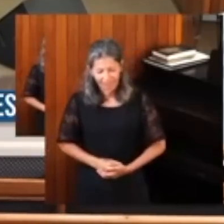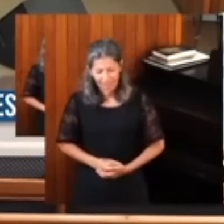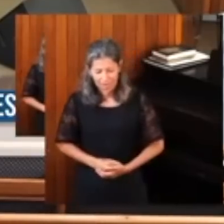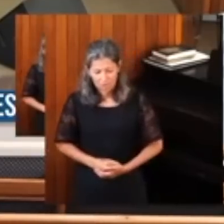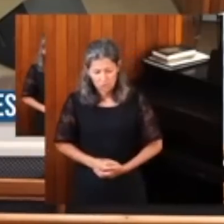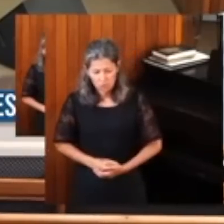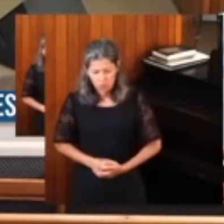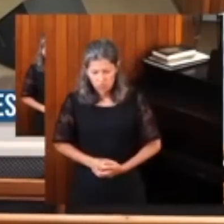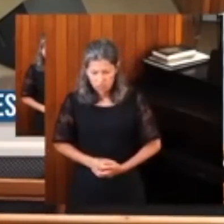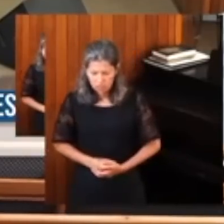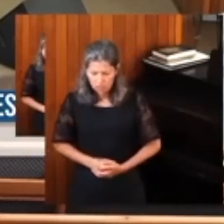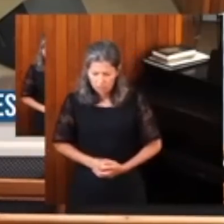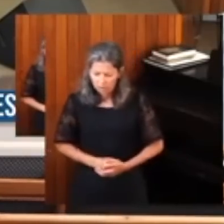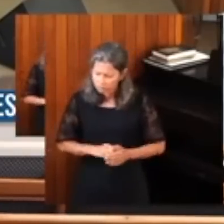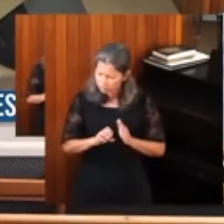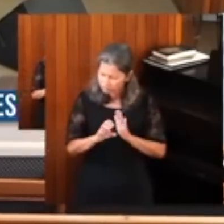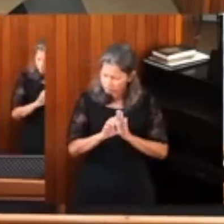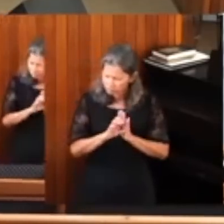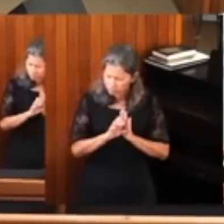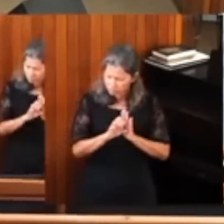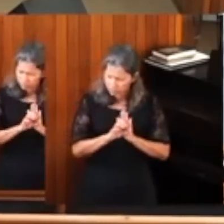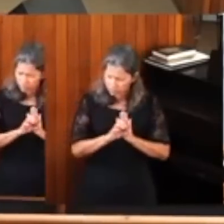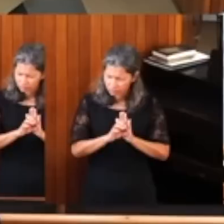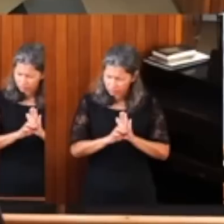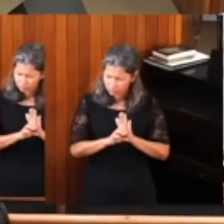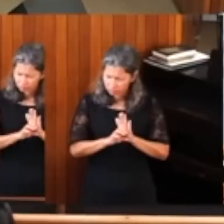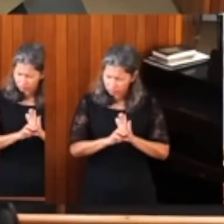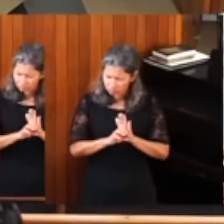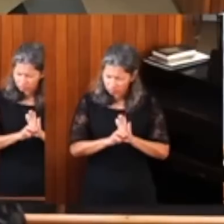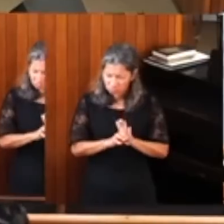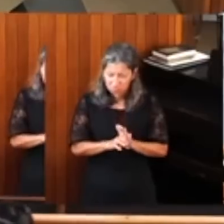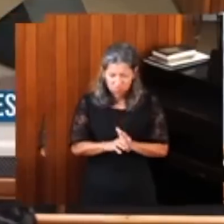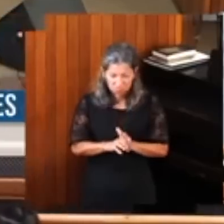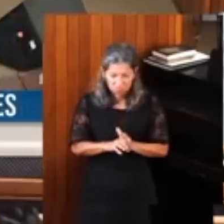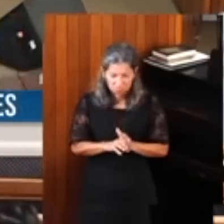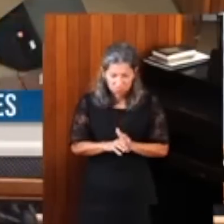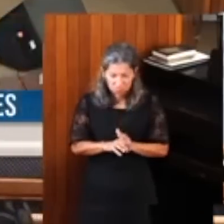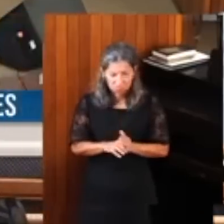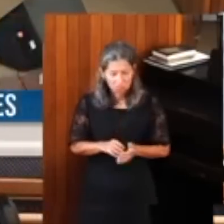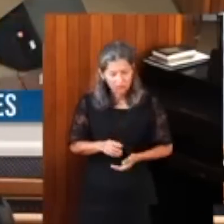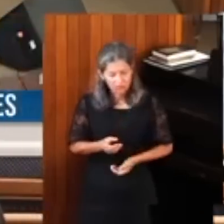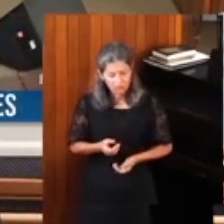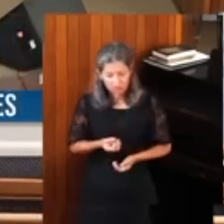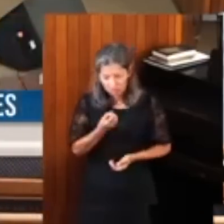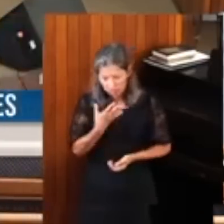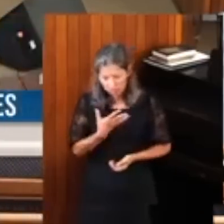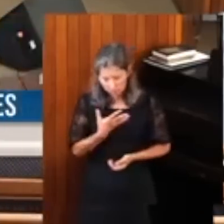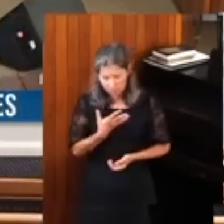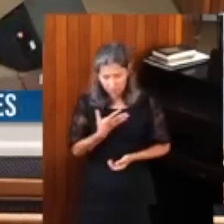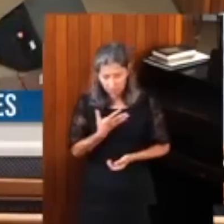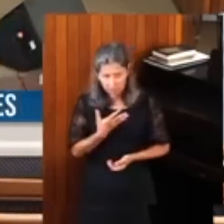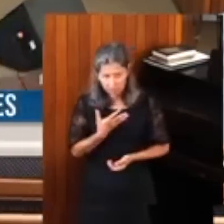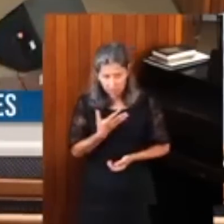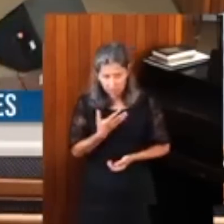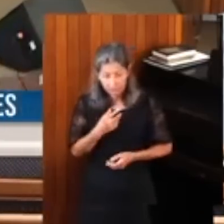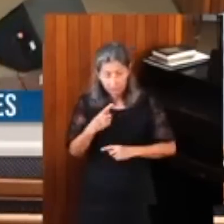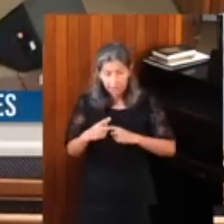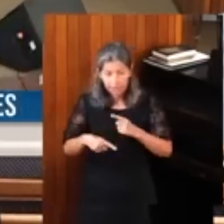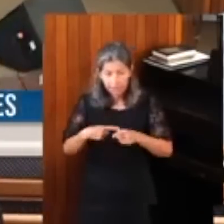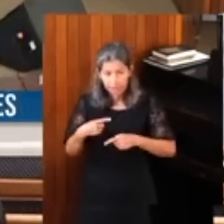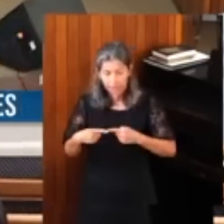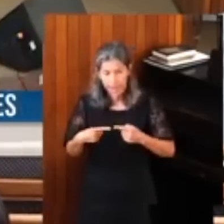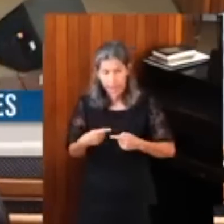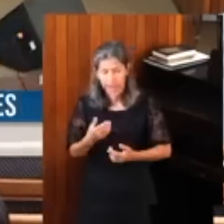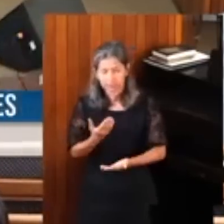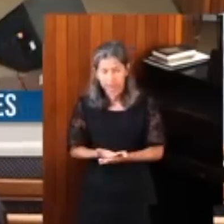É um capítulo bastante interessante, ele vem na sequência ali da sétima trombeta, que a gente já estudou, que é o tempo da volta de Jesus,